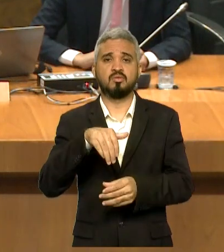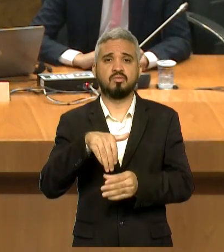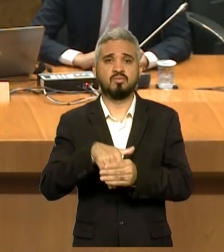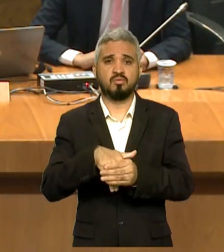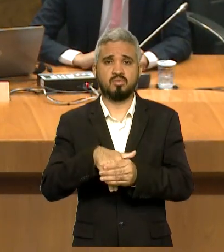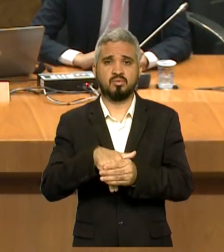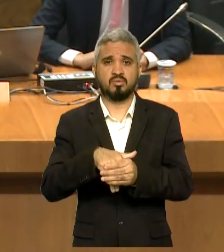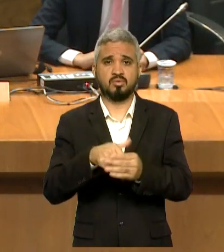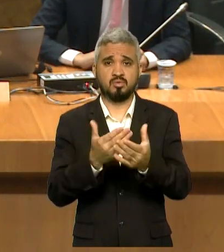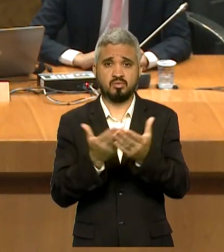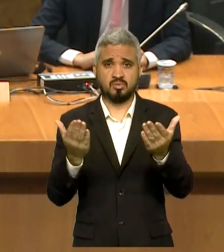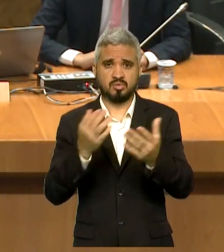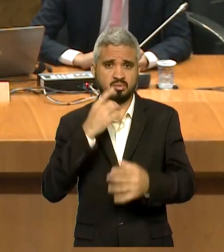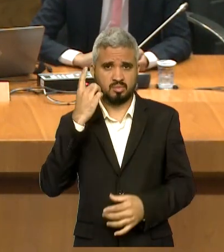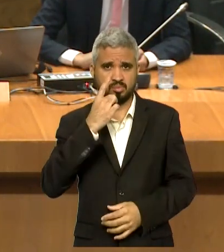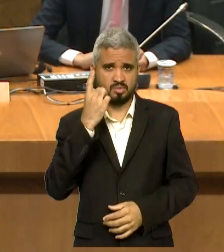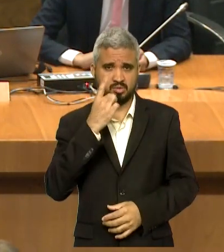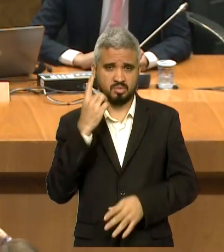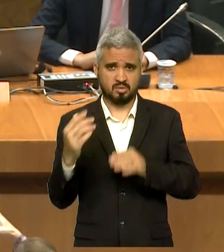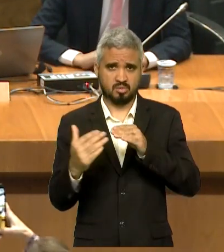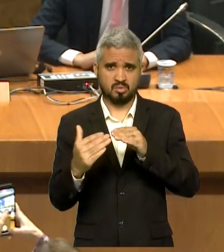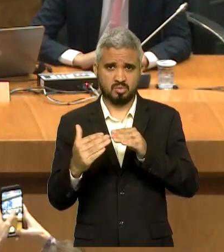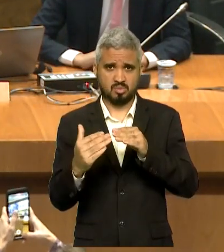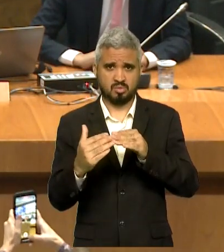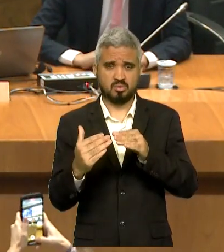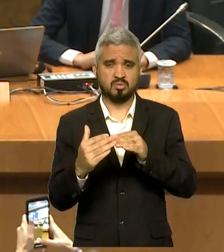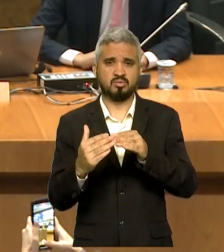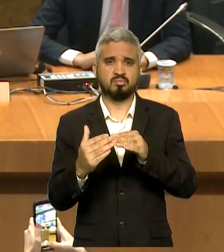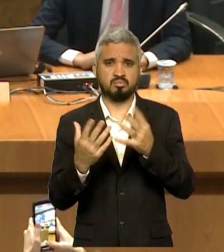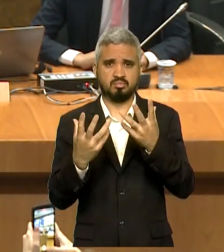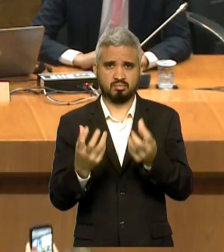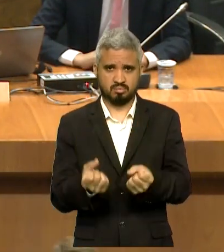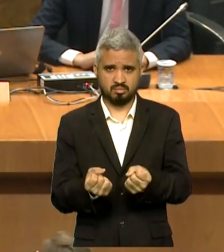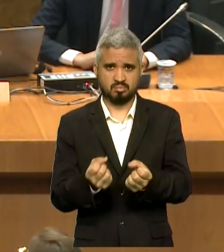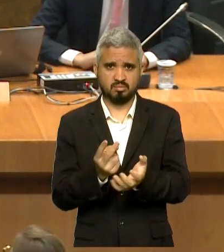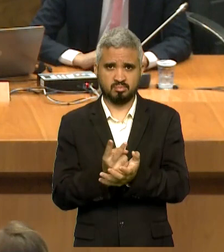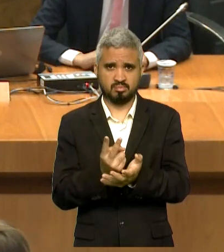os deputados que aprovam permaneçam como estão.